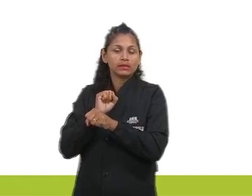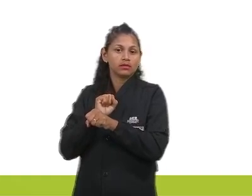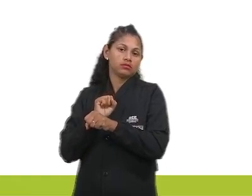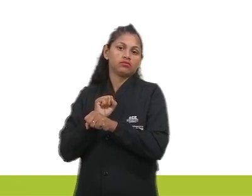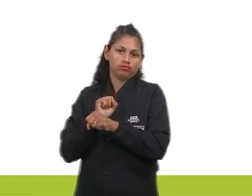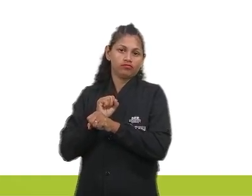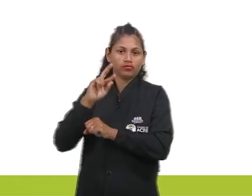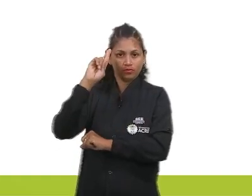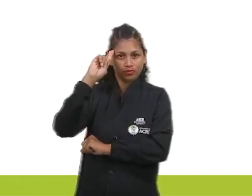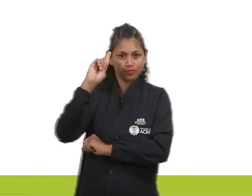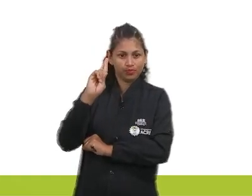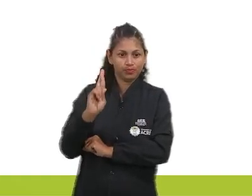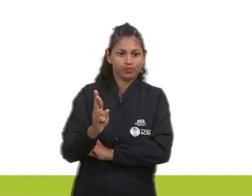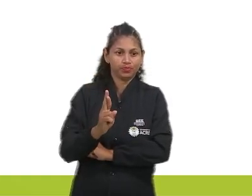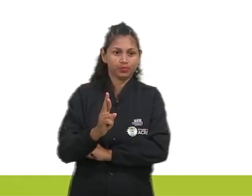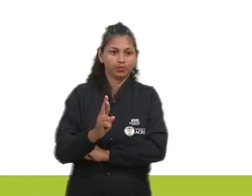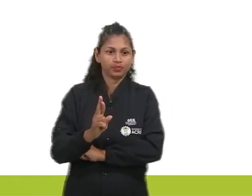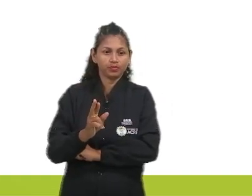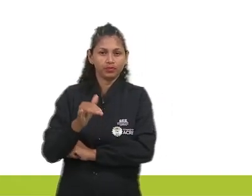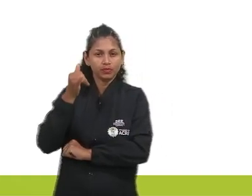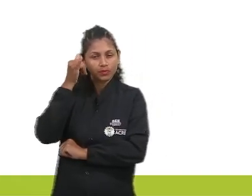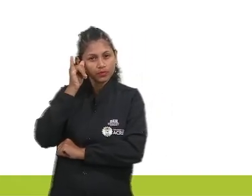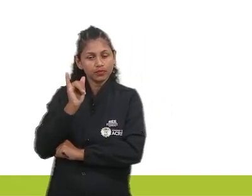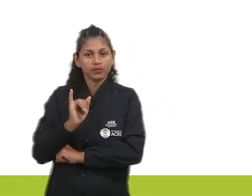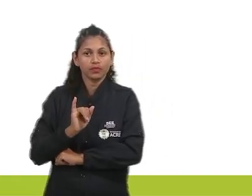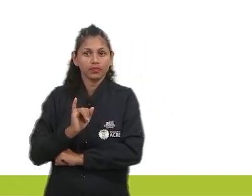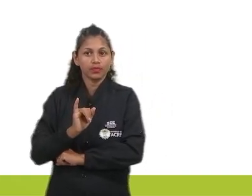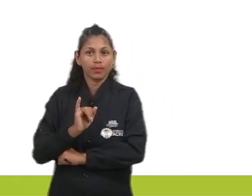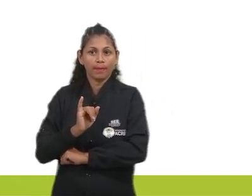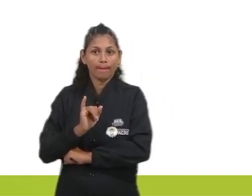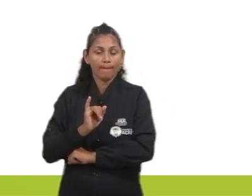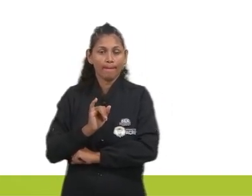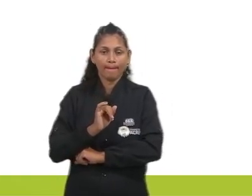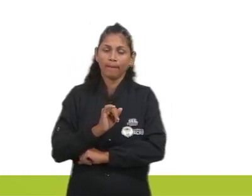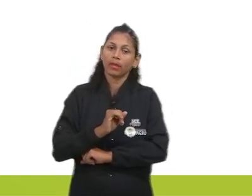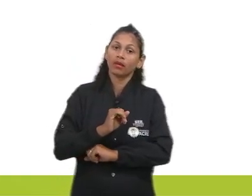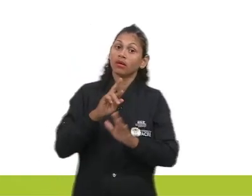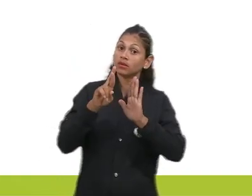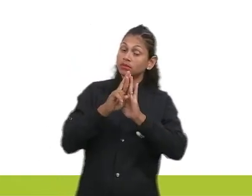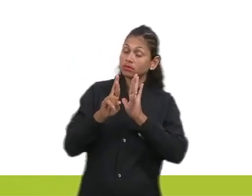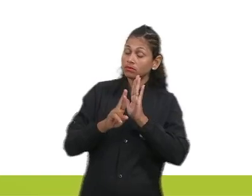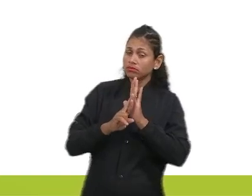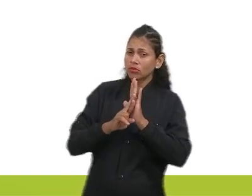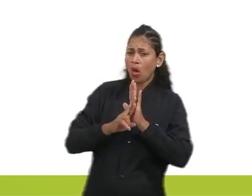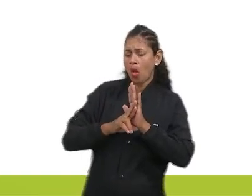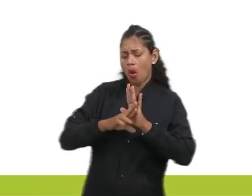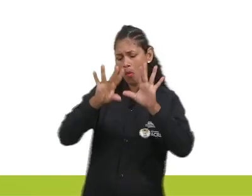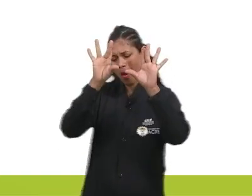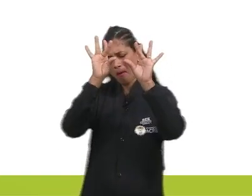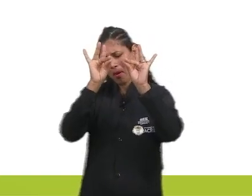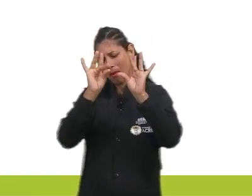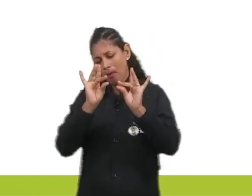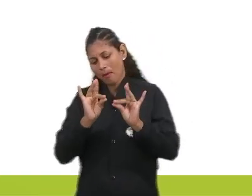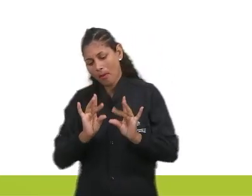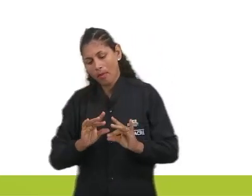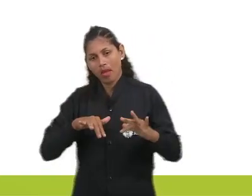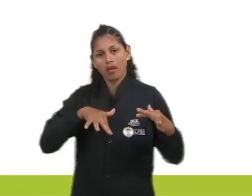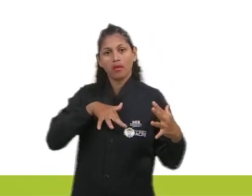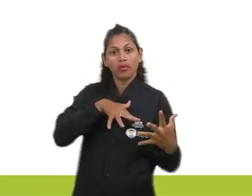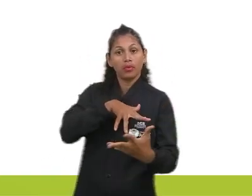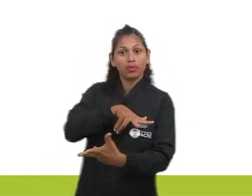Além disso, leis ou lógica descrevendo o mundo não são infalíveis, pois podem